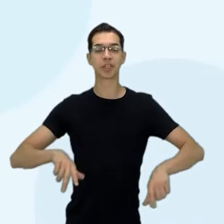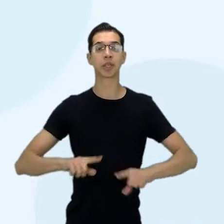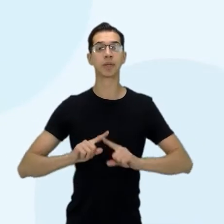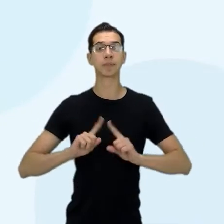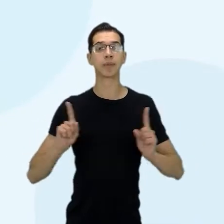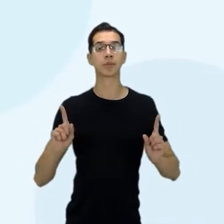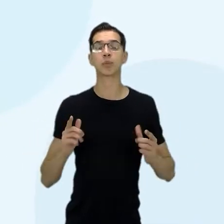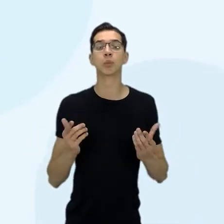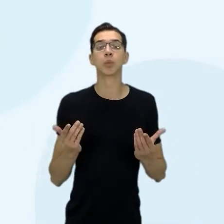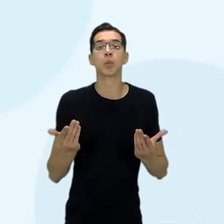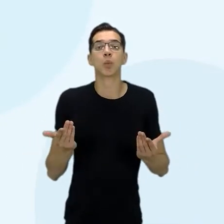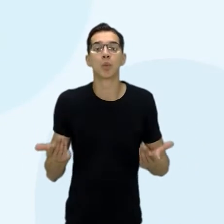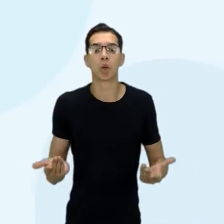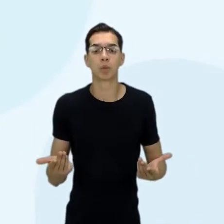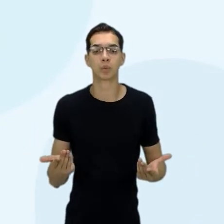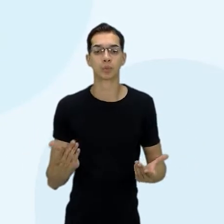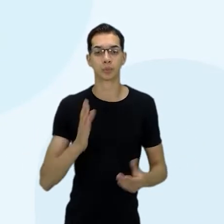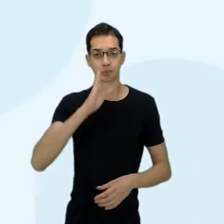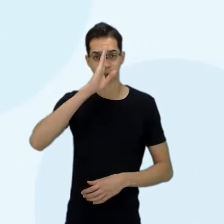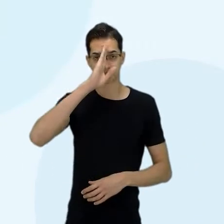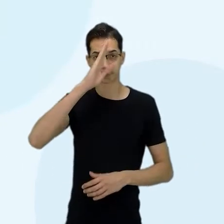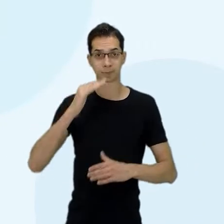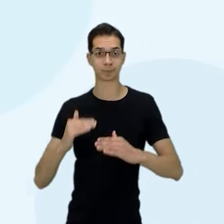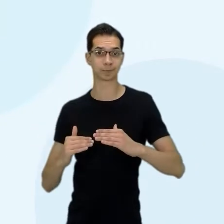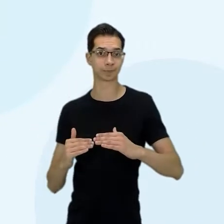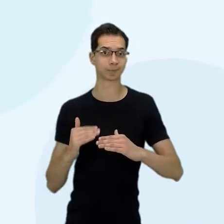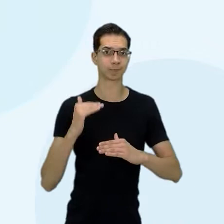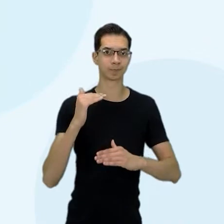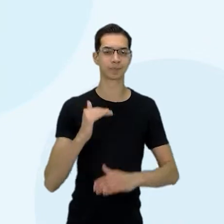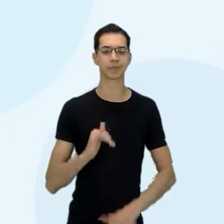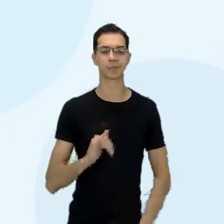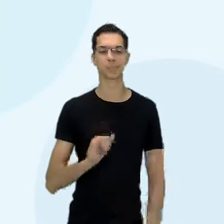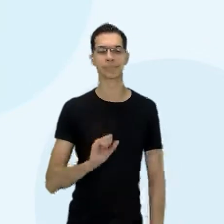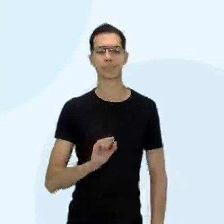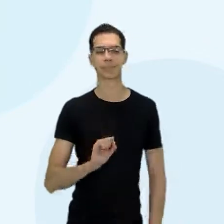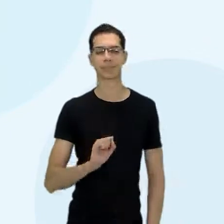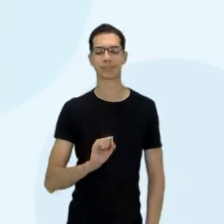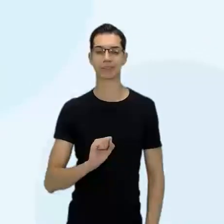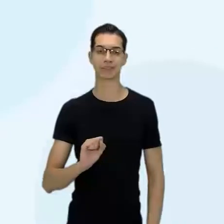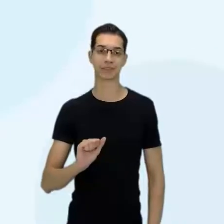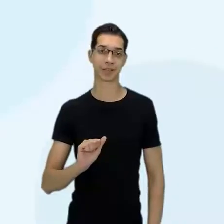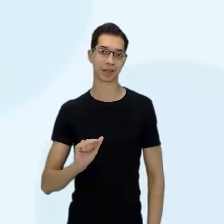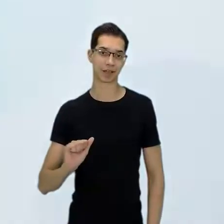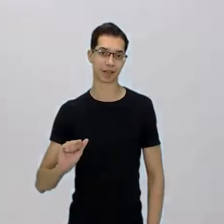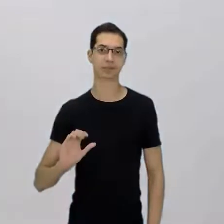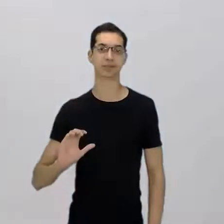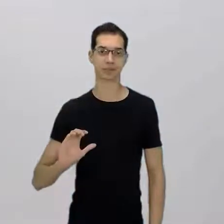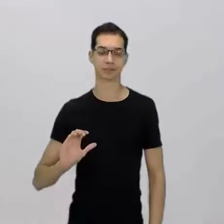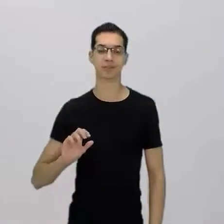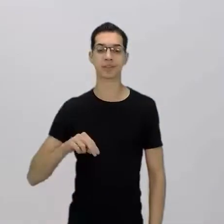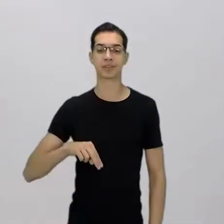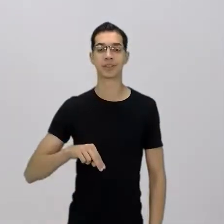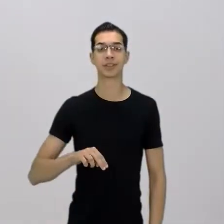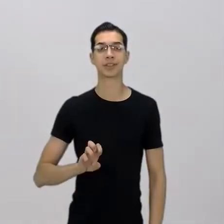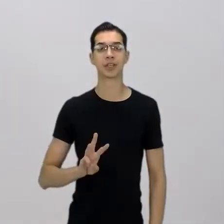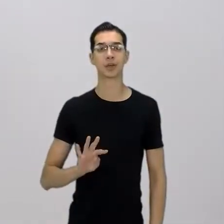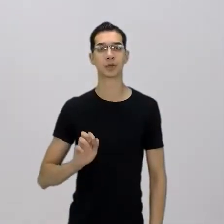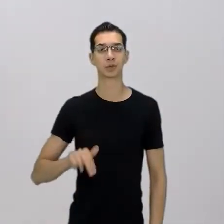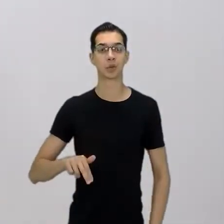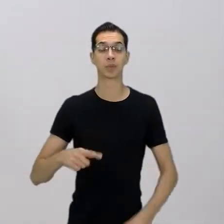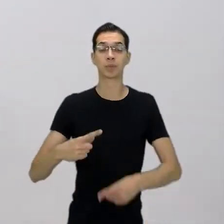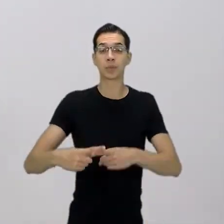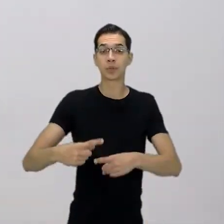desprende e se eleva é de Isaac Newton, com vários princípios e tal, que ele